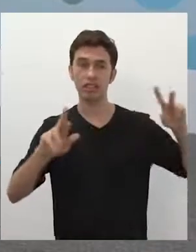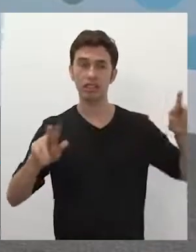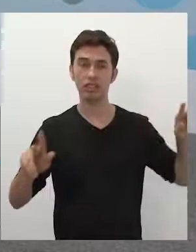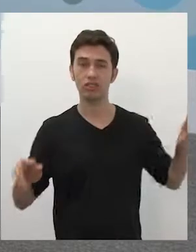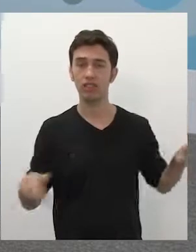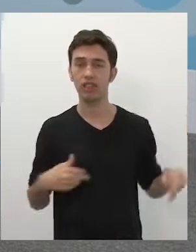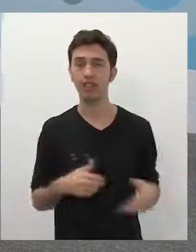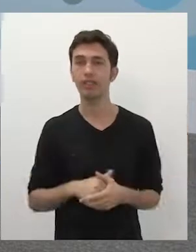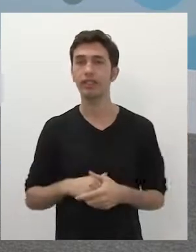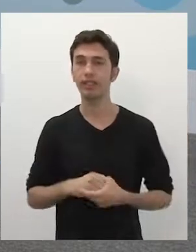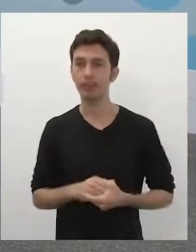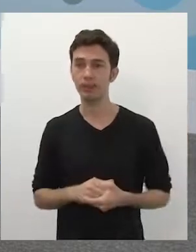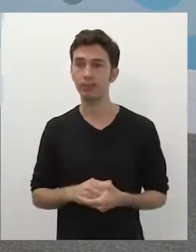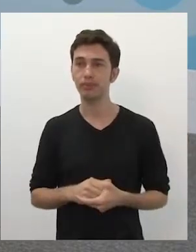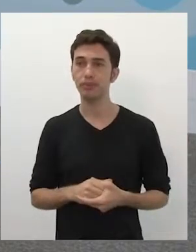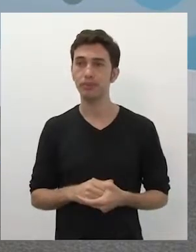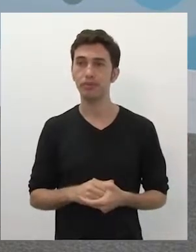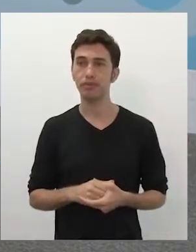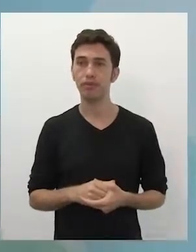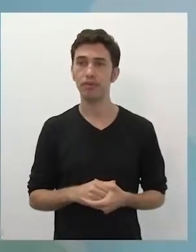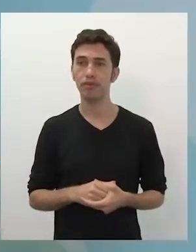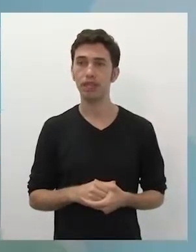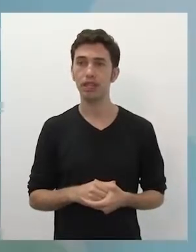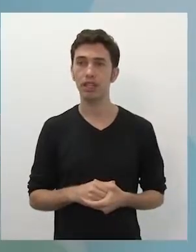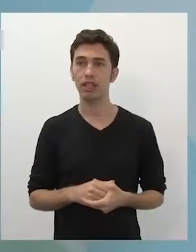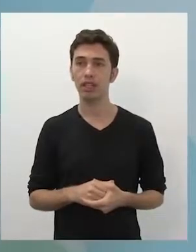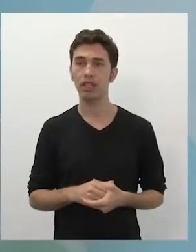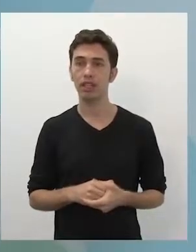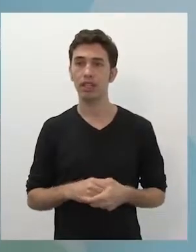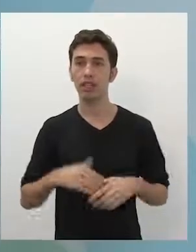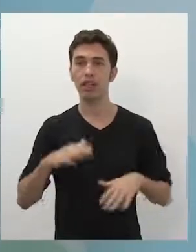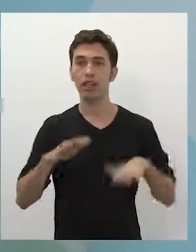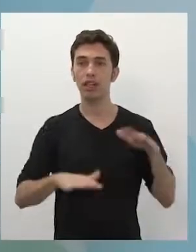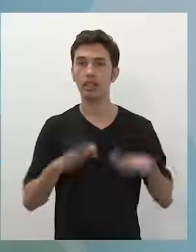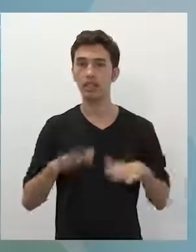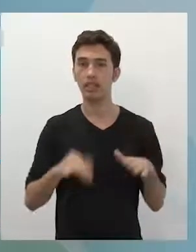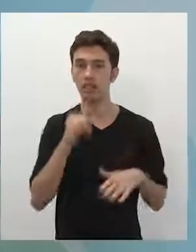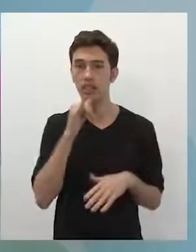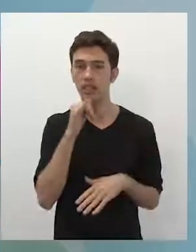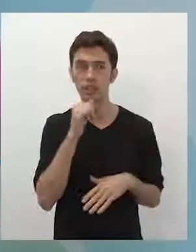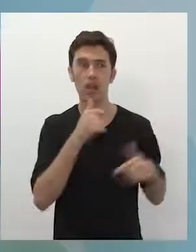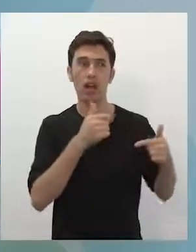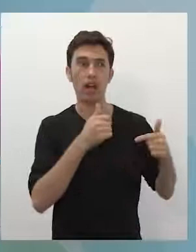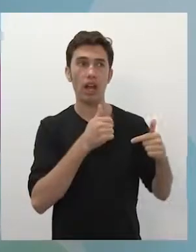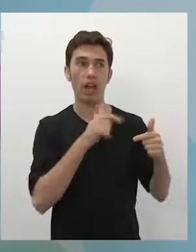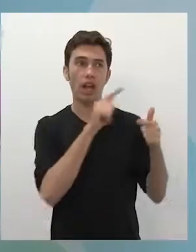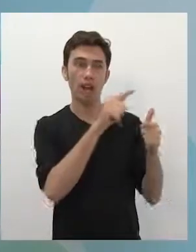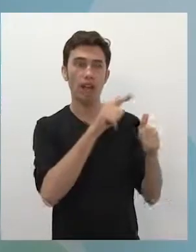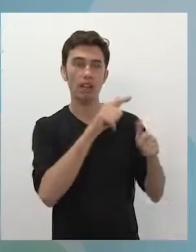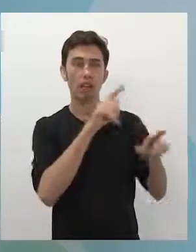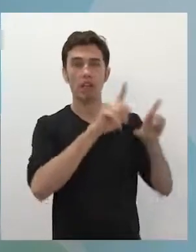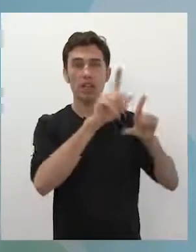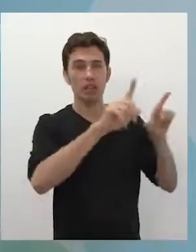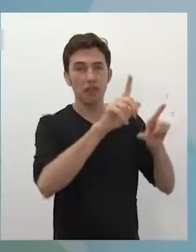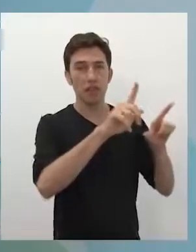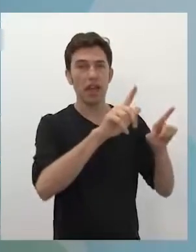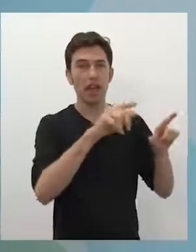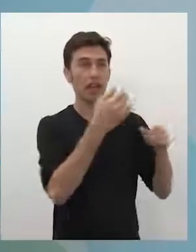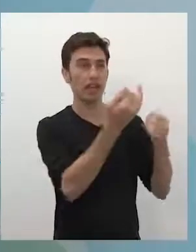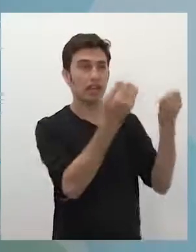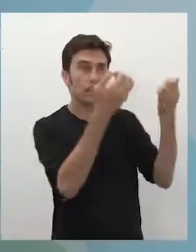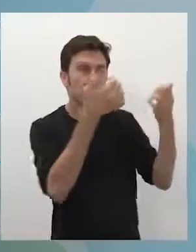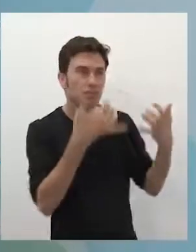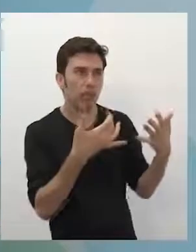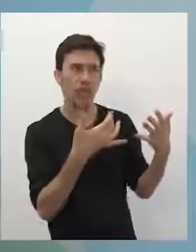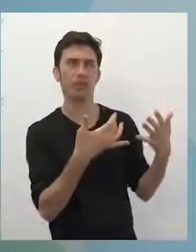confiável e que também tem o nosso estilo de comunicação, porque dependendo do jornal, a informação vem de uma forma, Sim. né? Eles veem isso